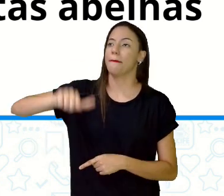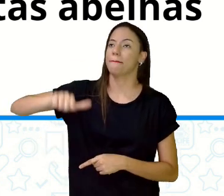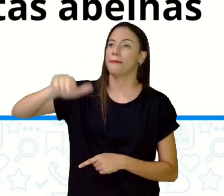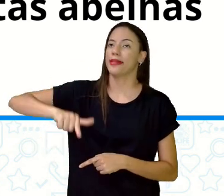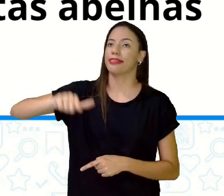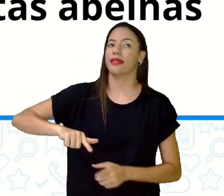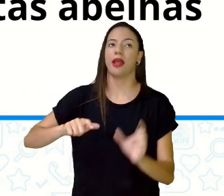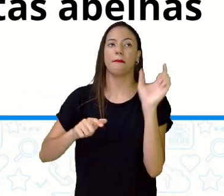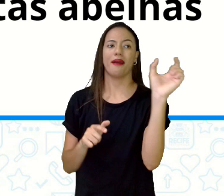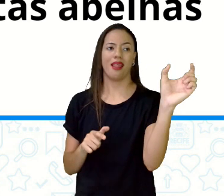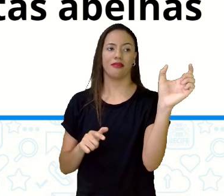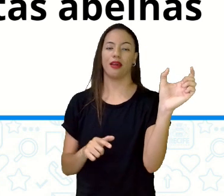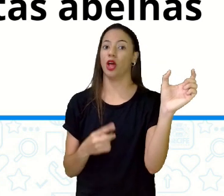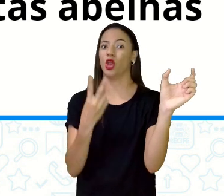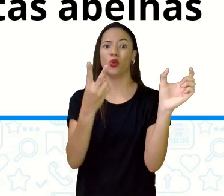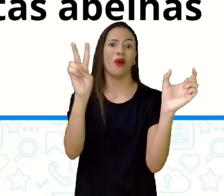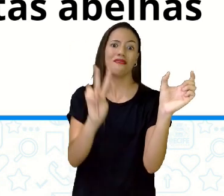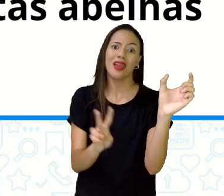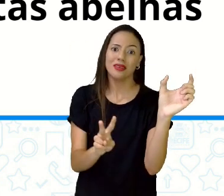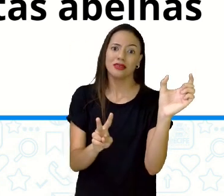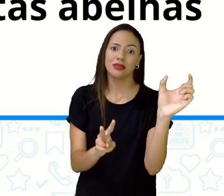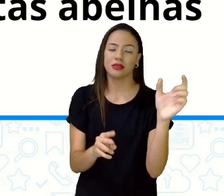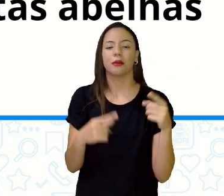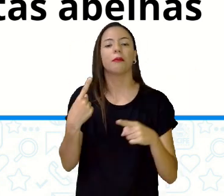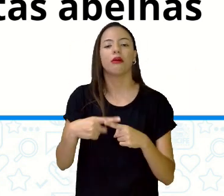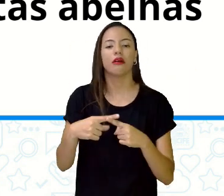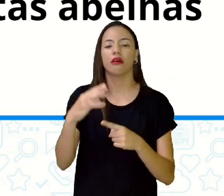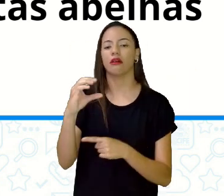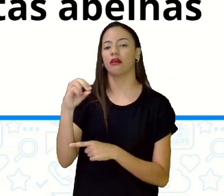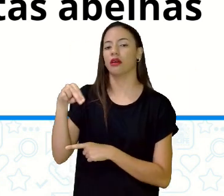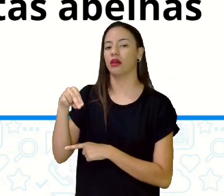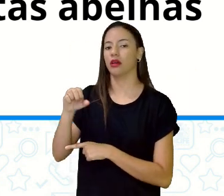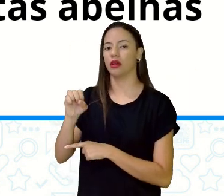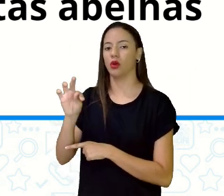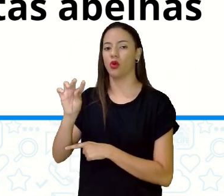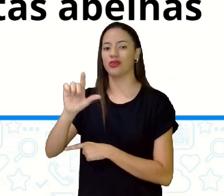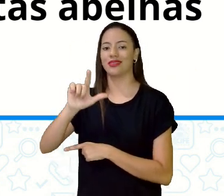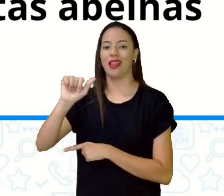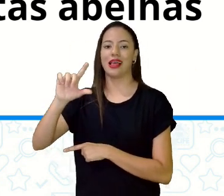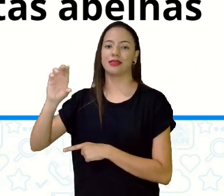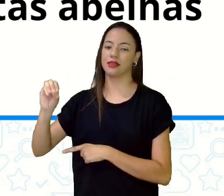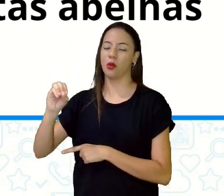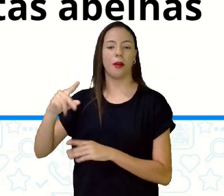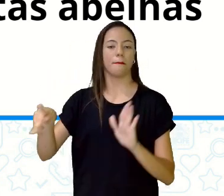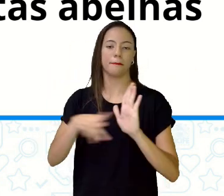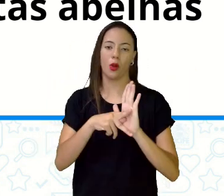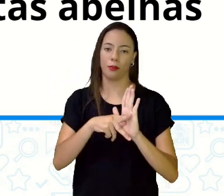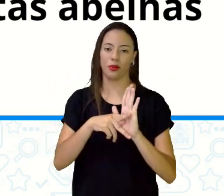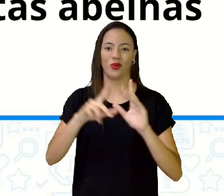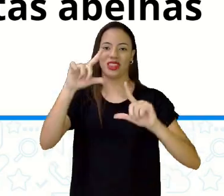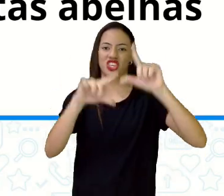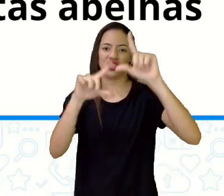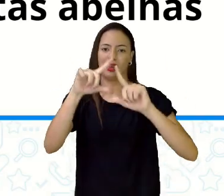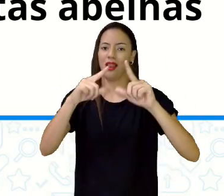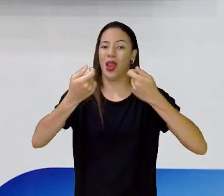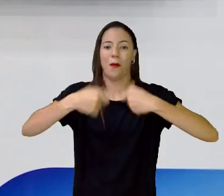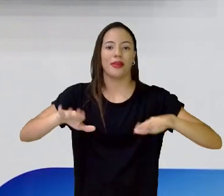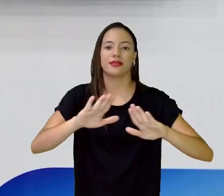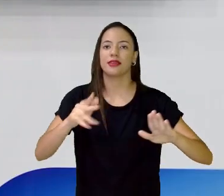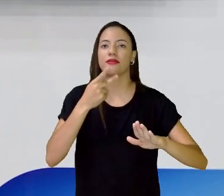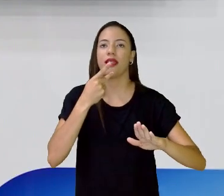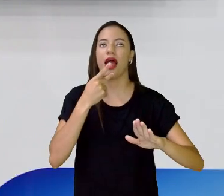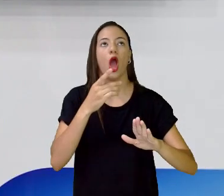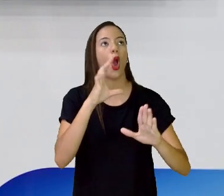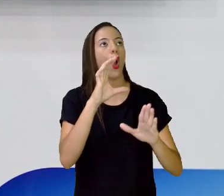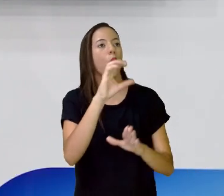está repetindo 2 vezes a mesma coisa. Porque constelação só pode ser de estrelas. Então, você não precisa dizer constelação